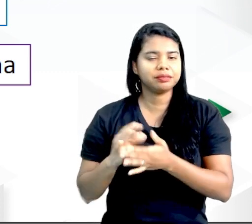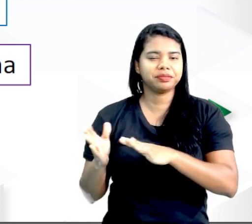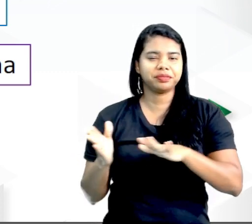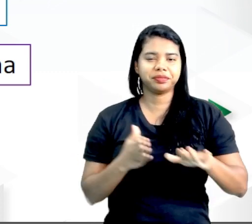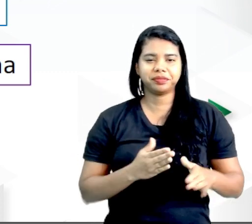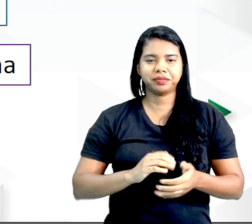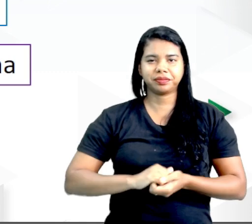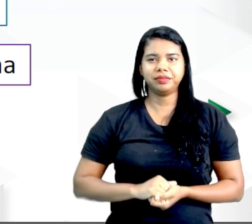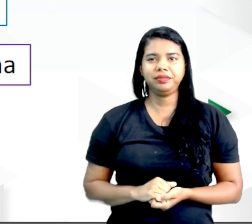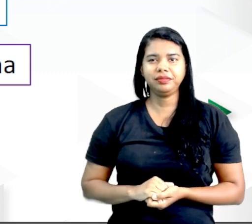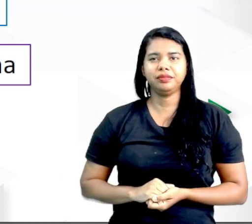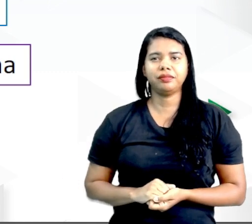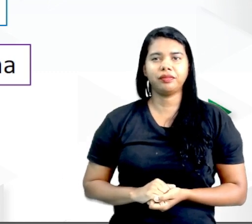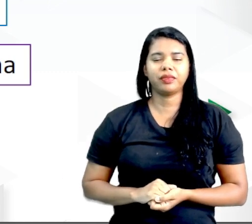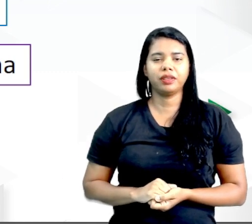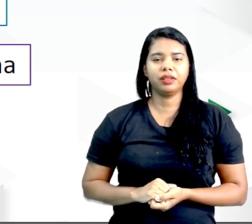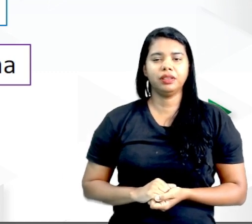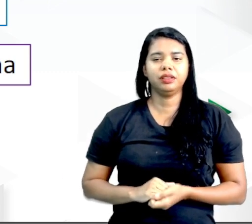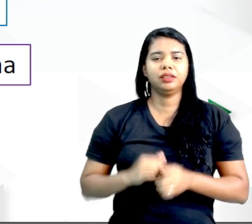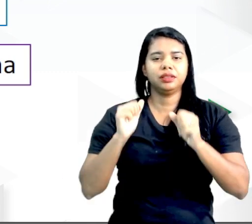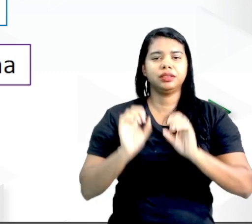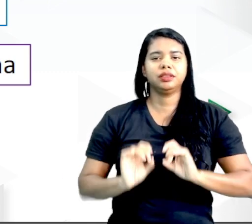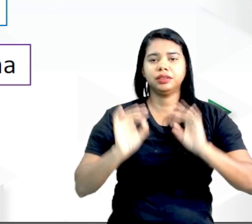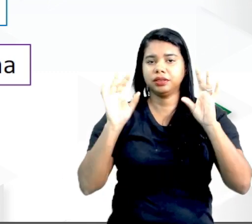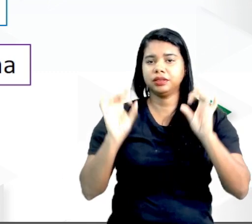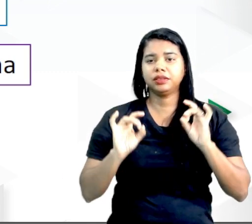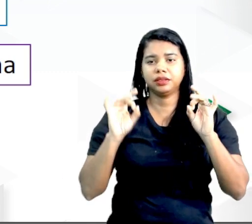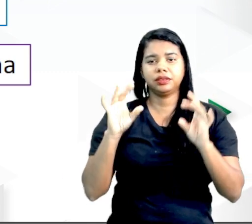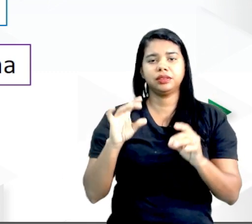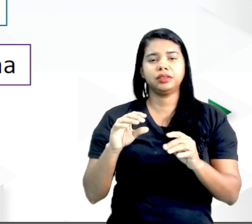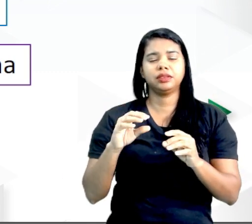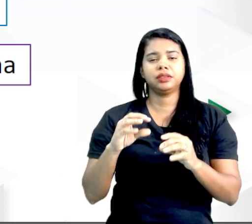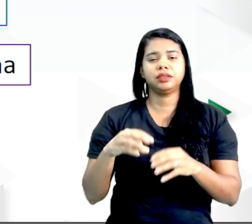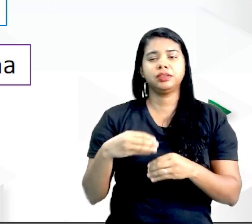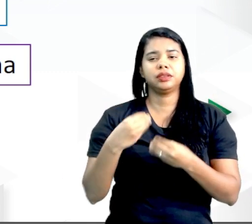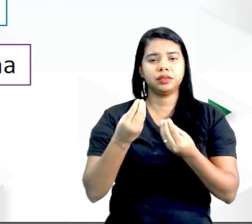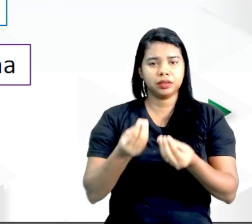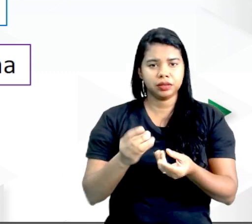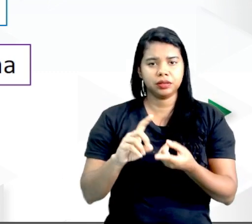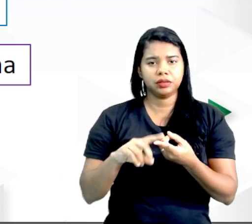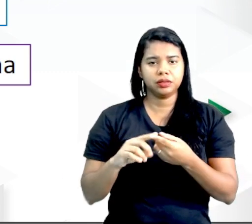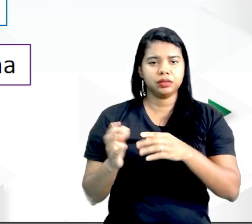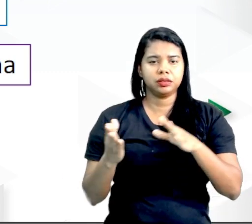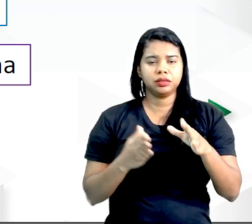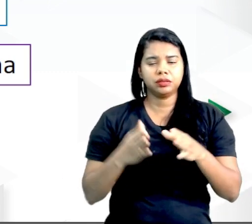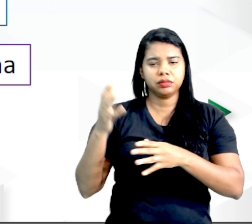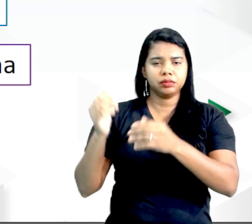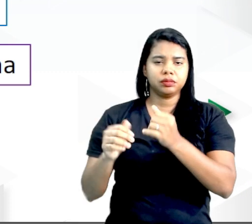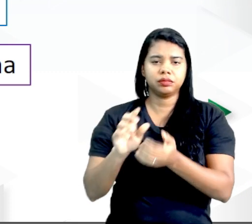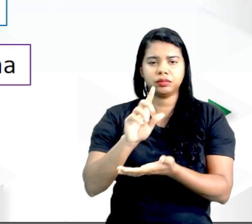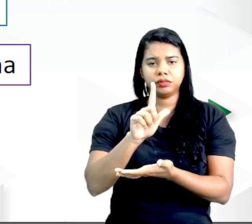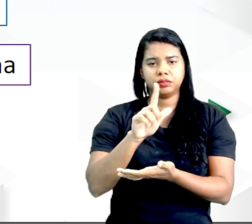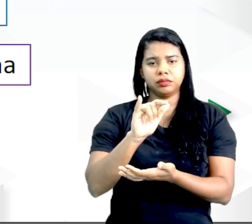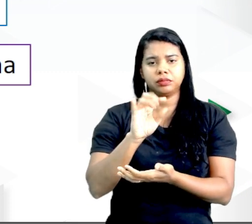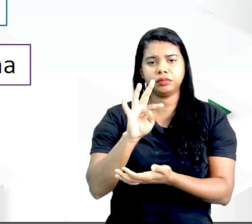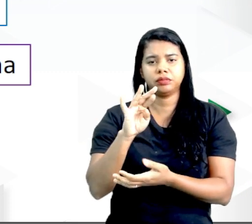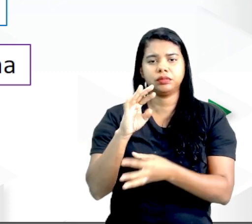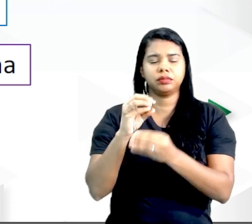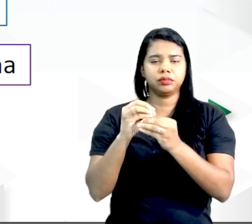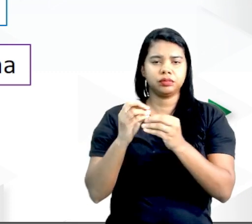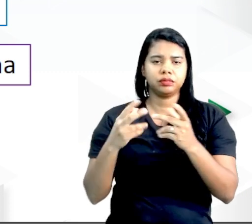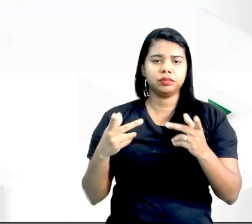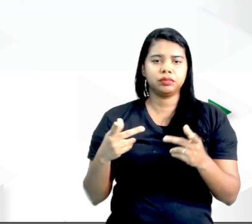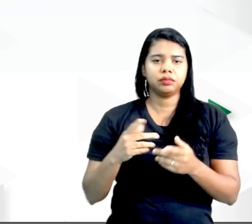medidas para que a gente pudesse vender ou fazer a troca de litros, e principalmente leite e